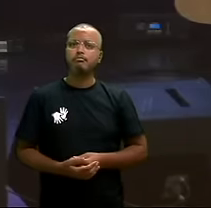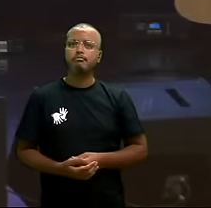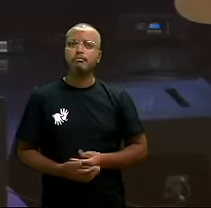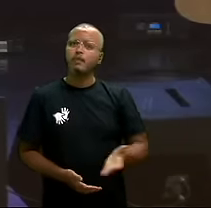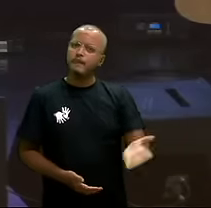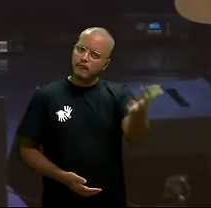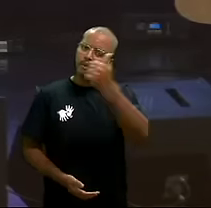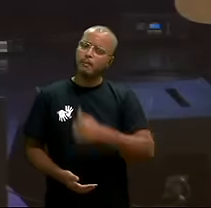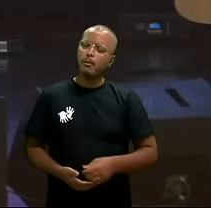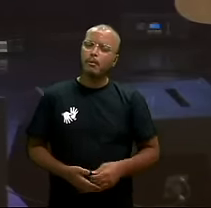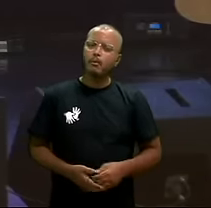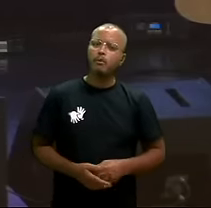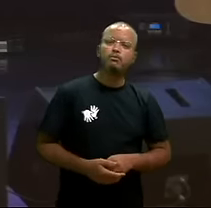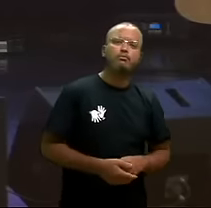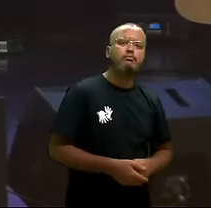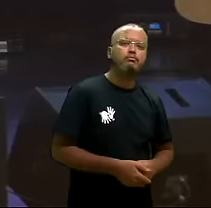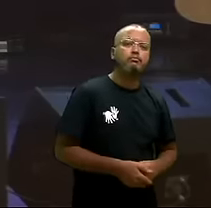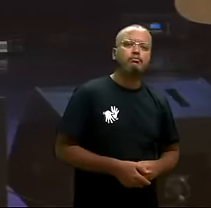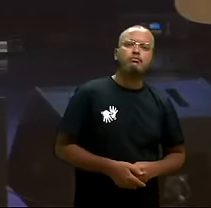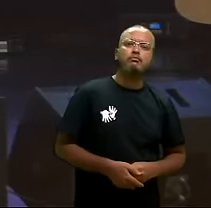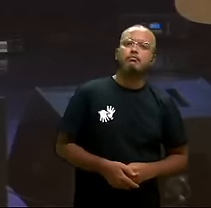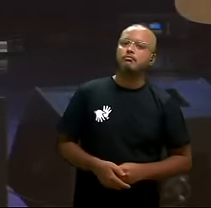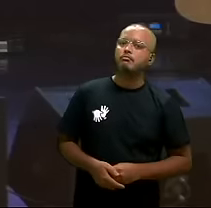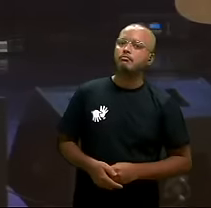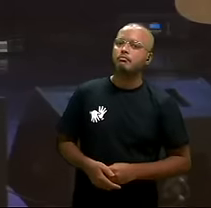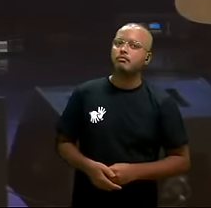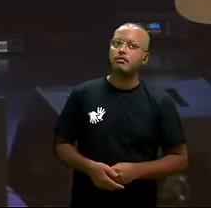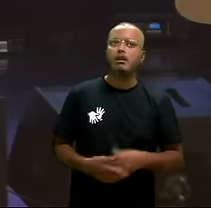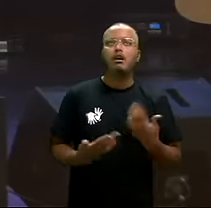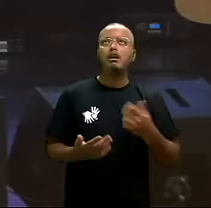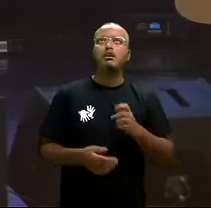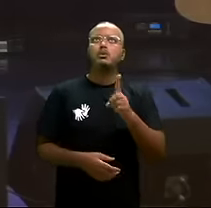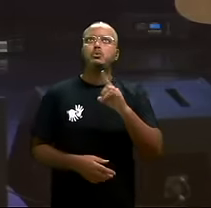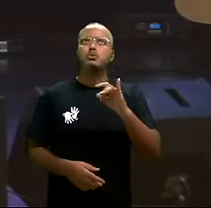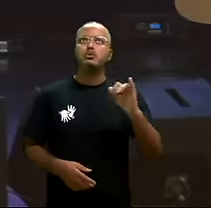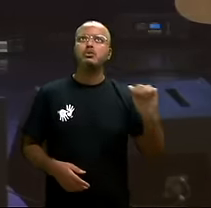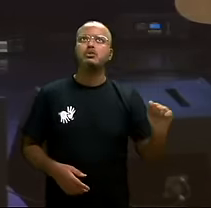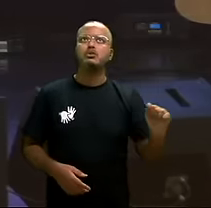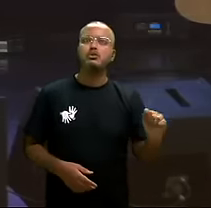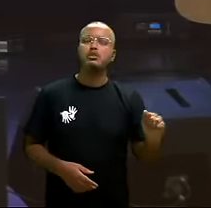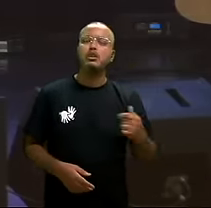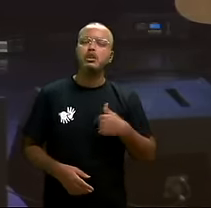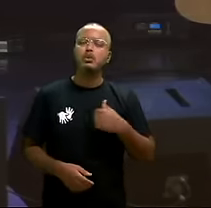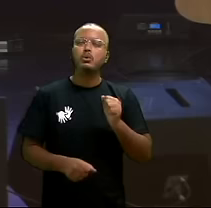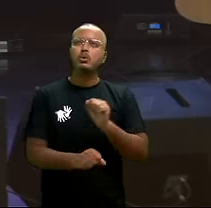Agora. Não, um dia eu vou ser usado por Deus. Só estou esperando acabar minha carreira.